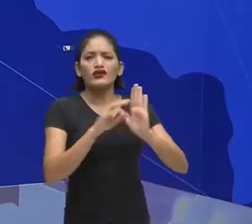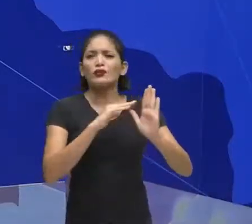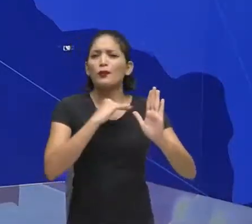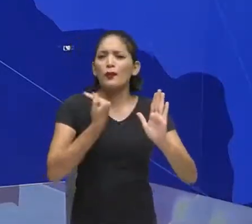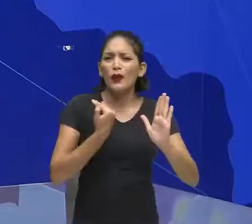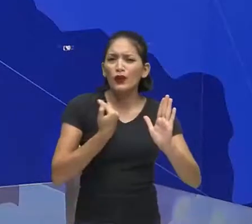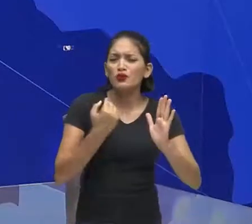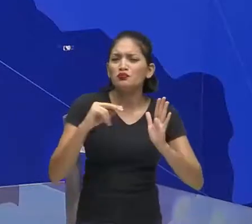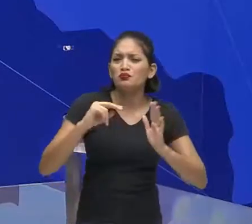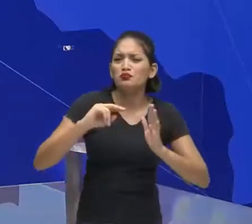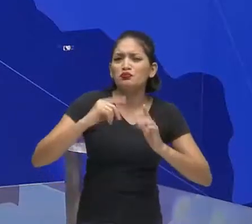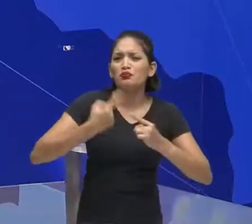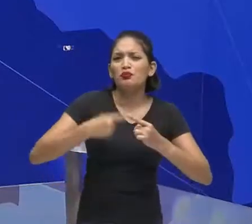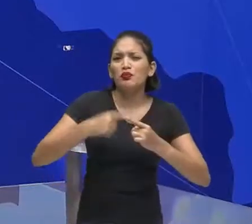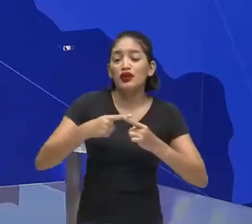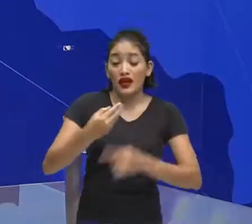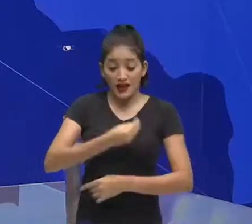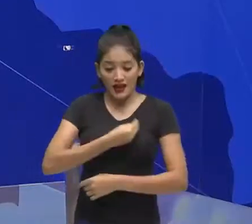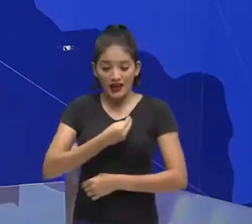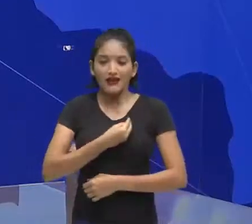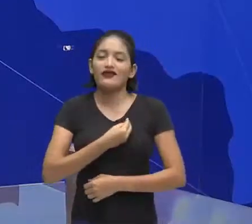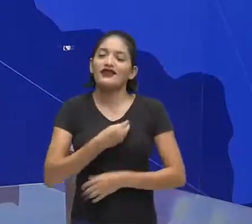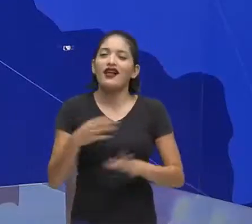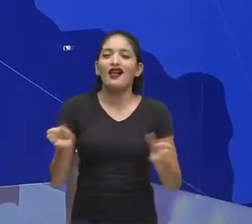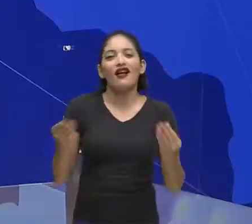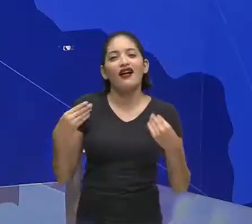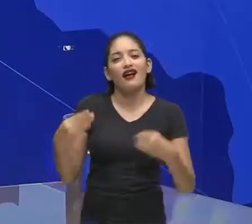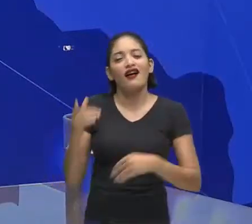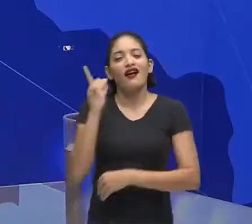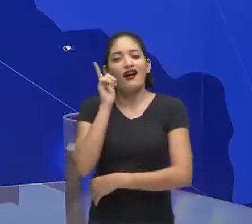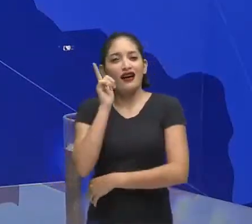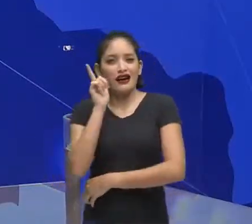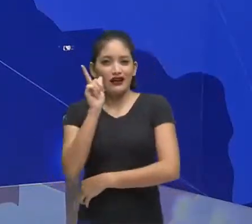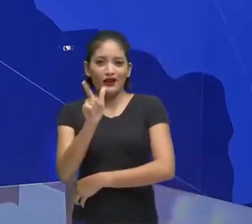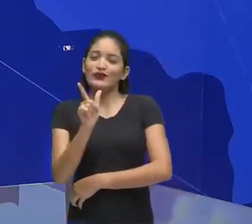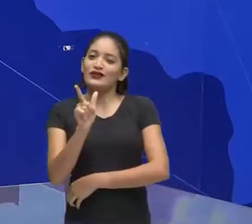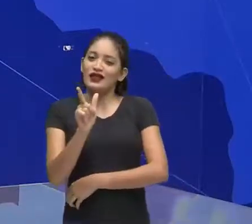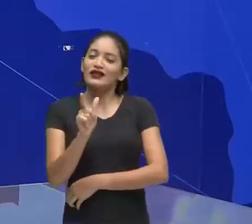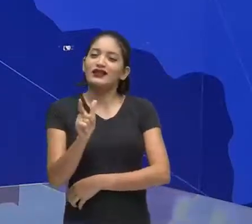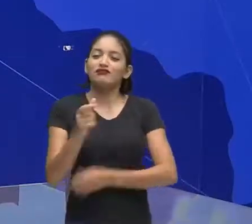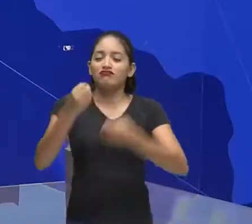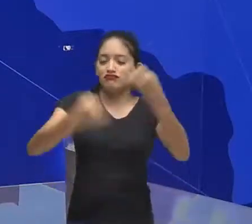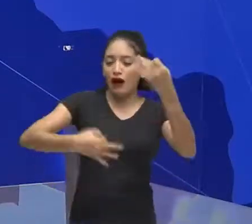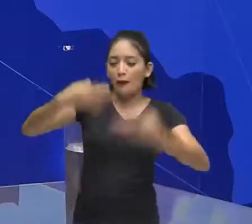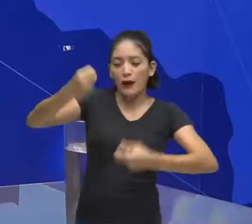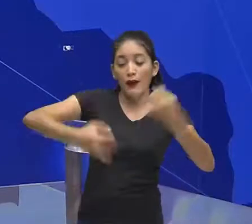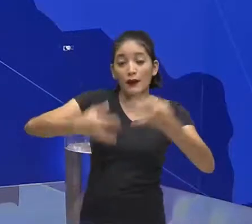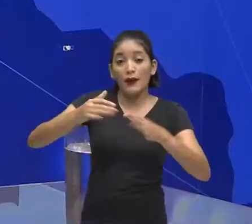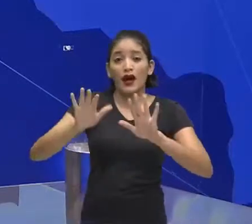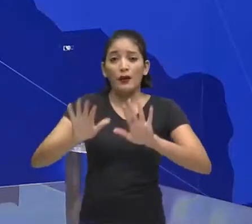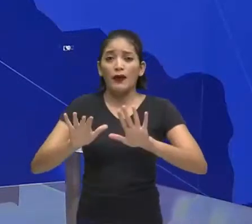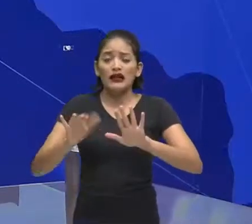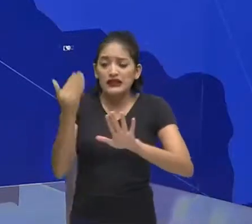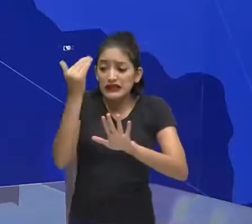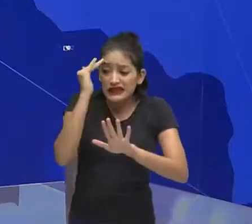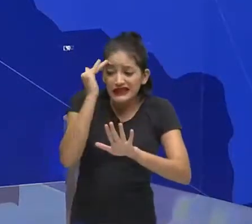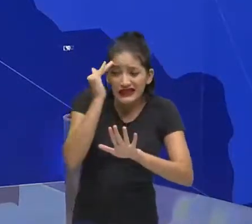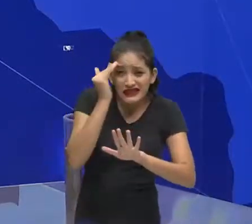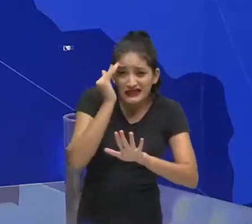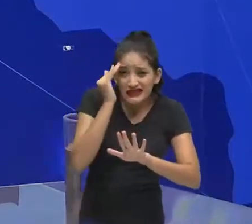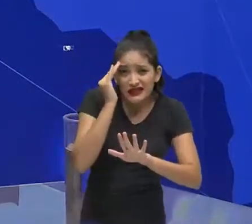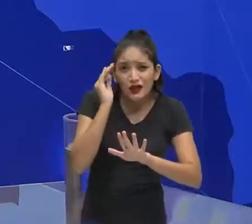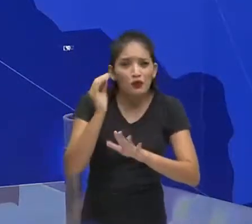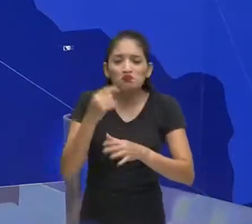quê? Porque falar sobre vida é um tema muito leve, a gente consegue falar com muita leveza, mas a gente não compreende, às vezes não